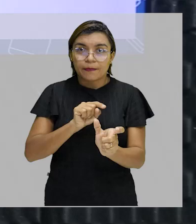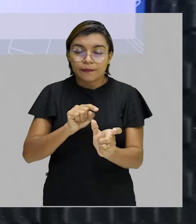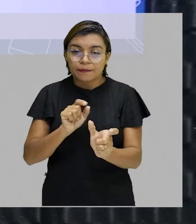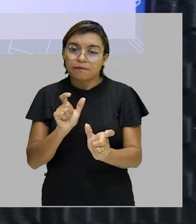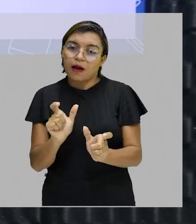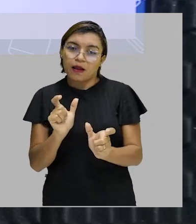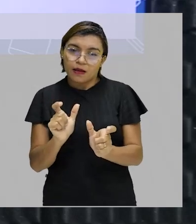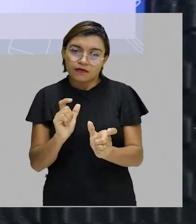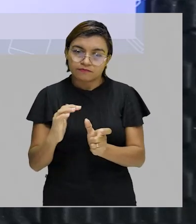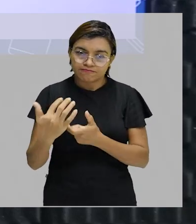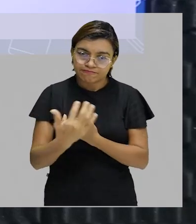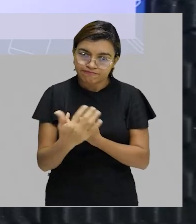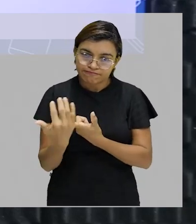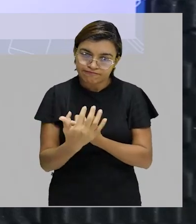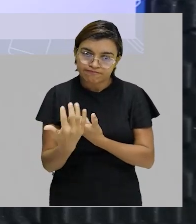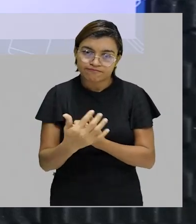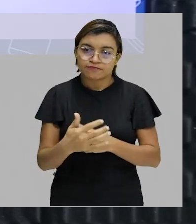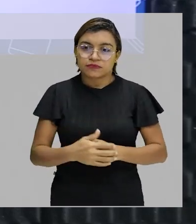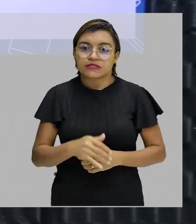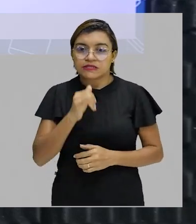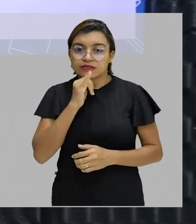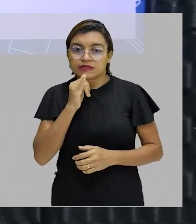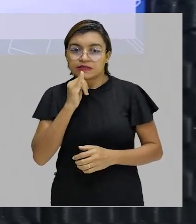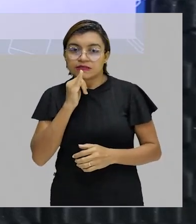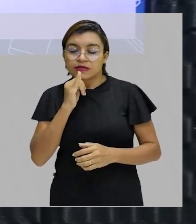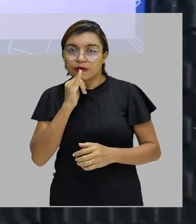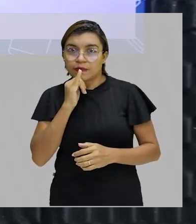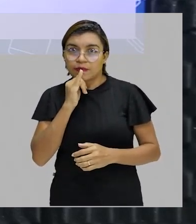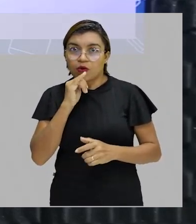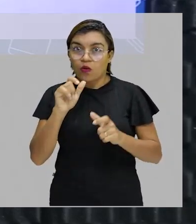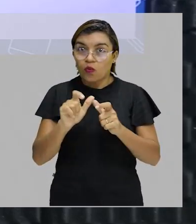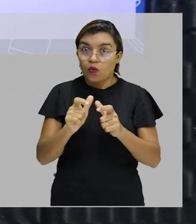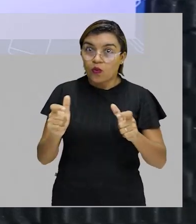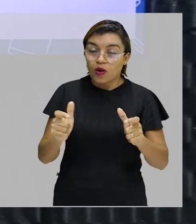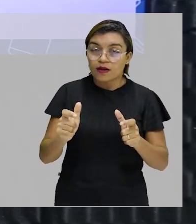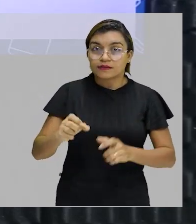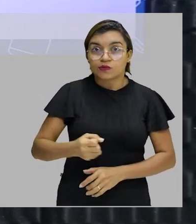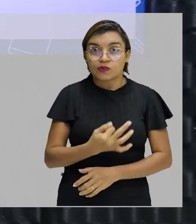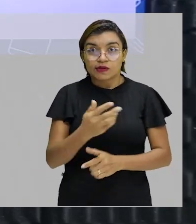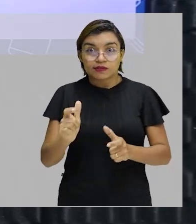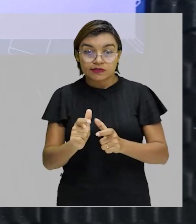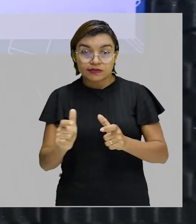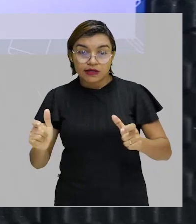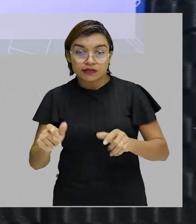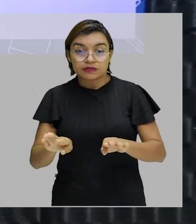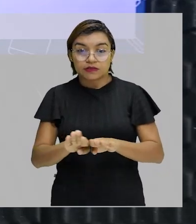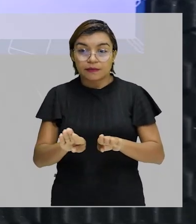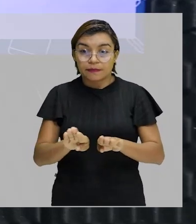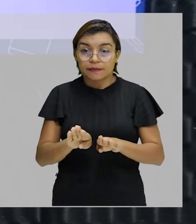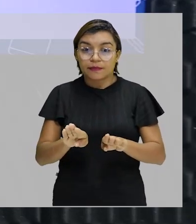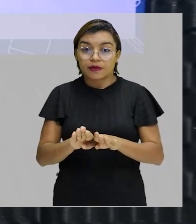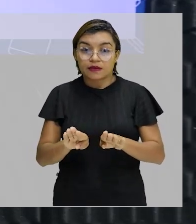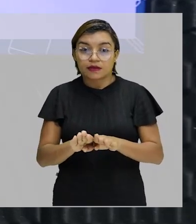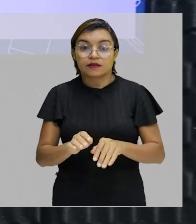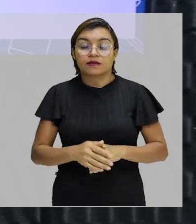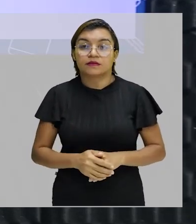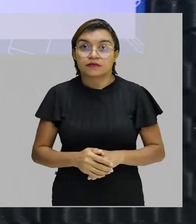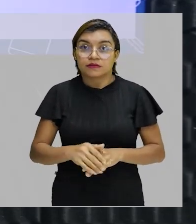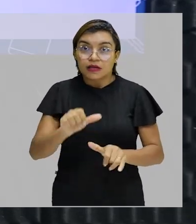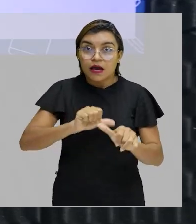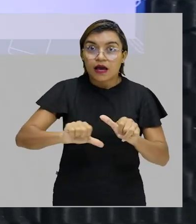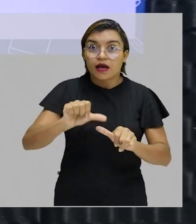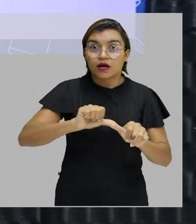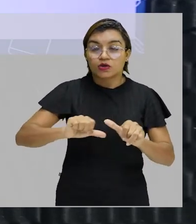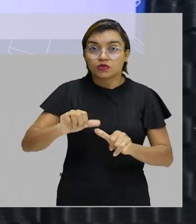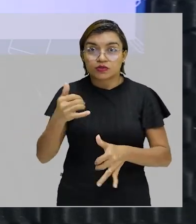reagente limitante, certo? Temos que lembrar que nas reações químicas tudo acontece de